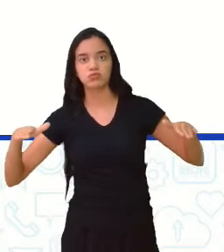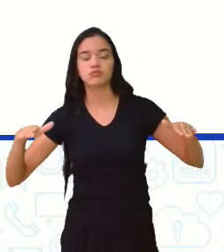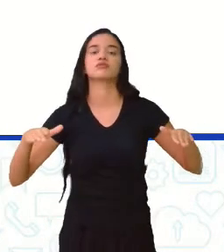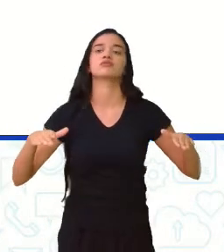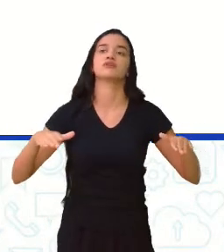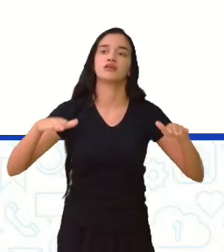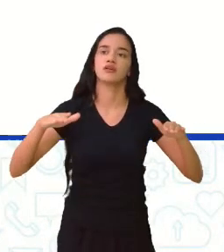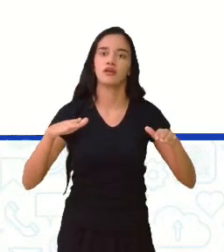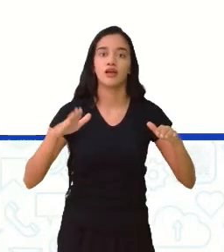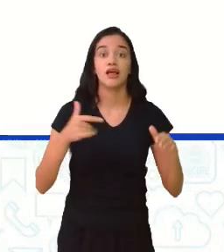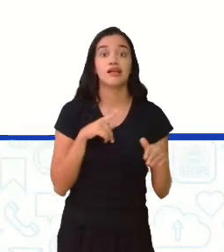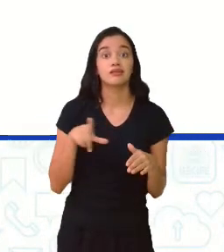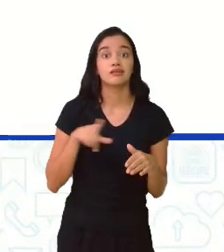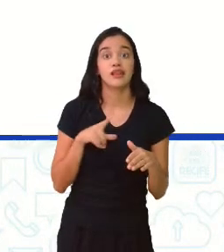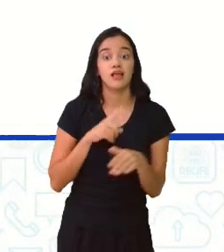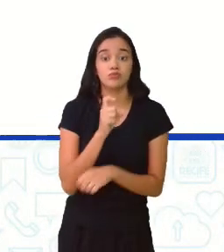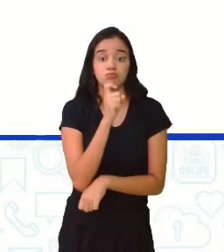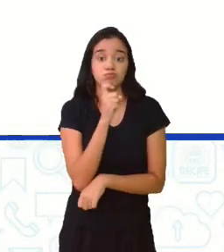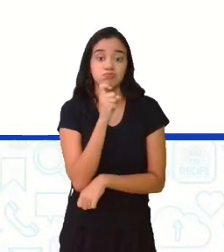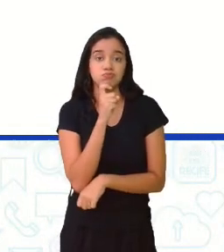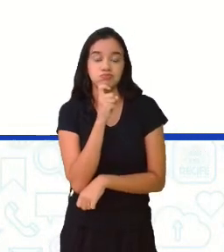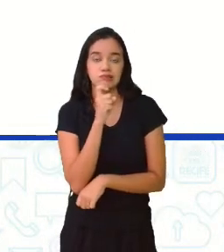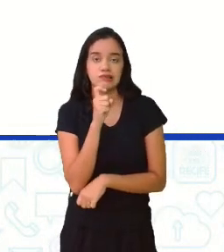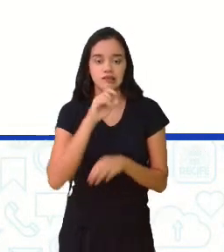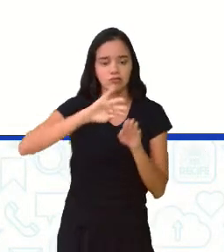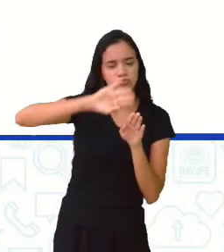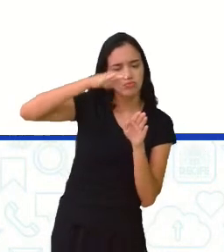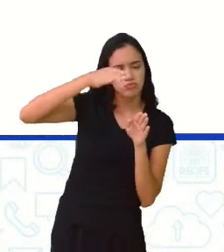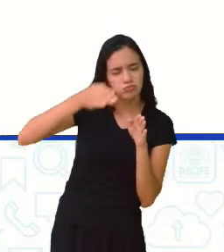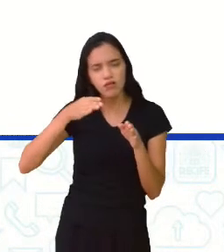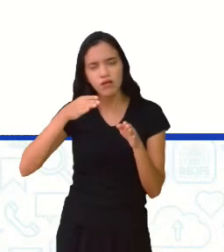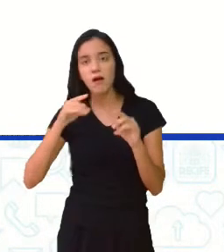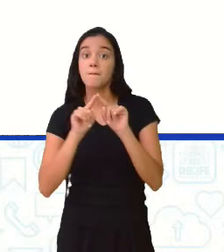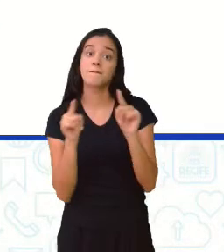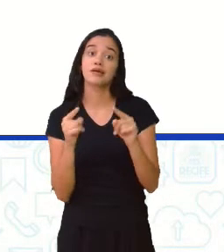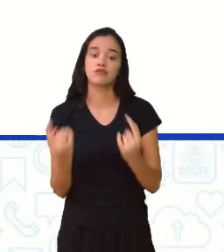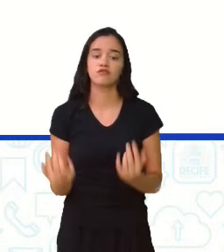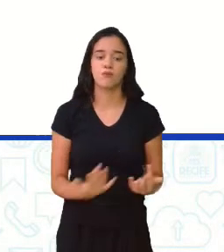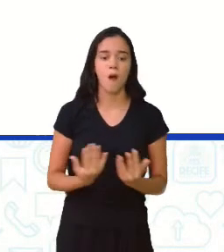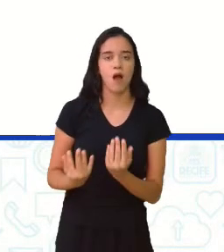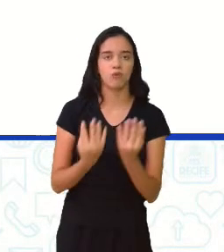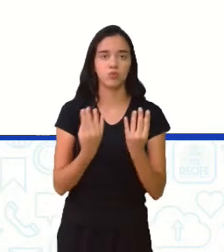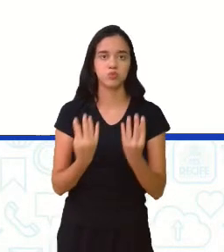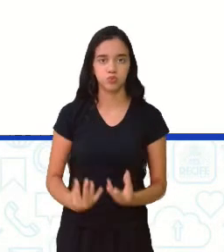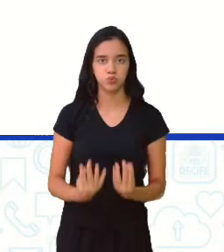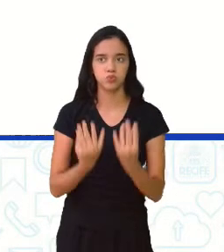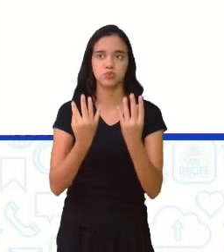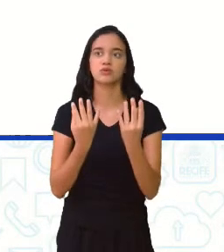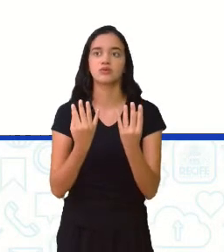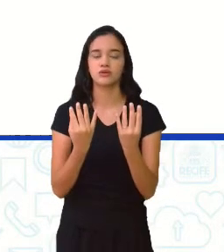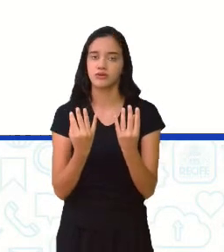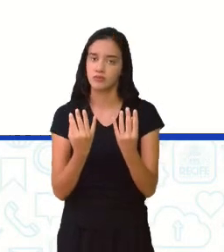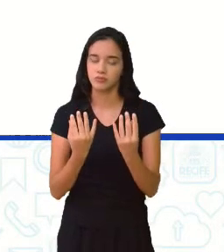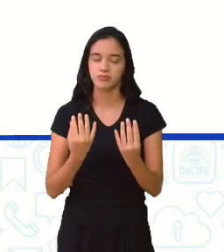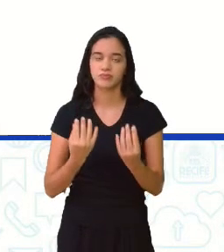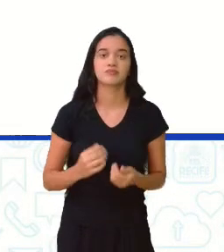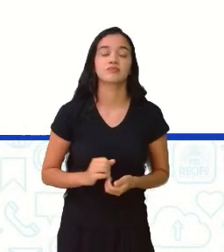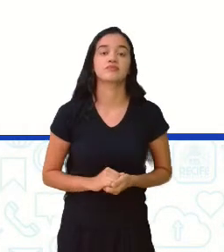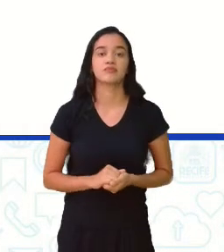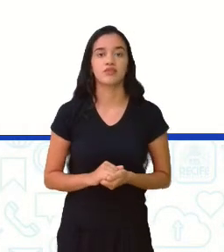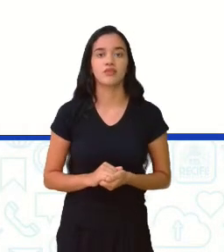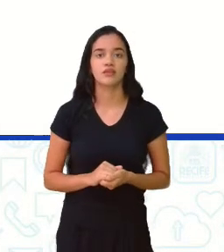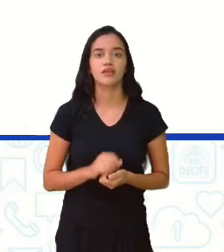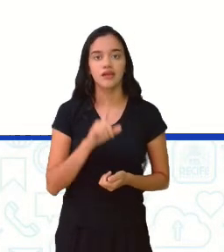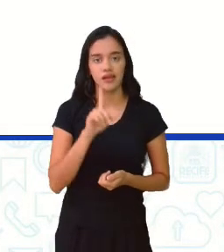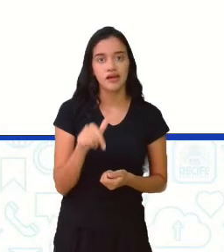uma calota de gelo. Porém, devido ao aquecimento global, resultante do agravamento do efeito estufa,